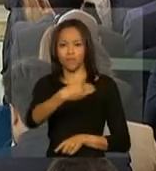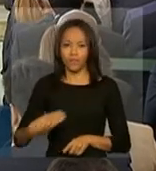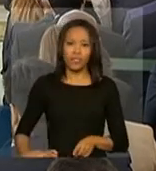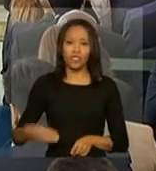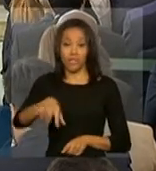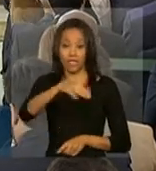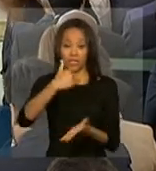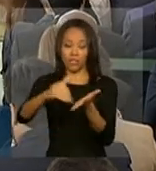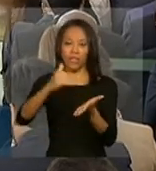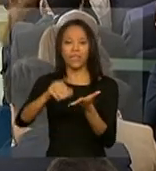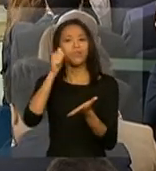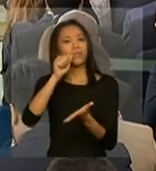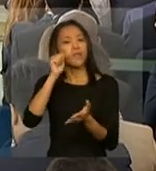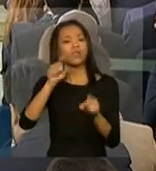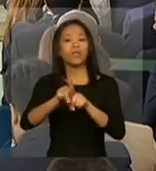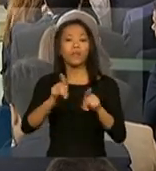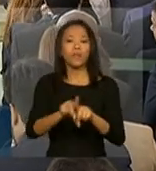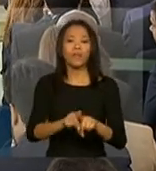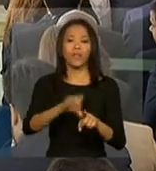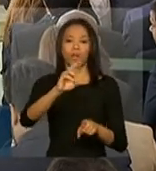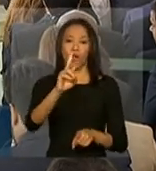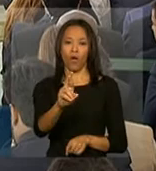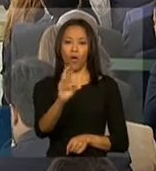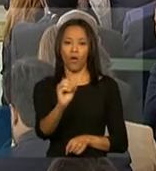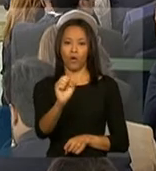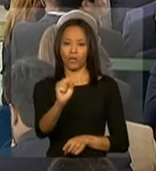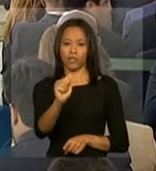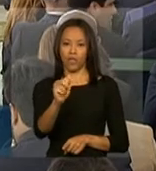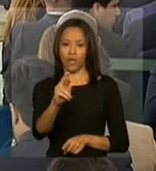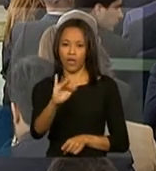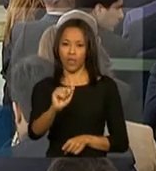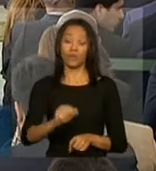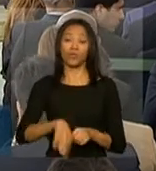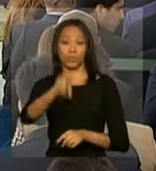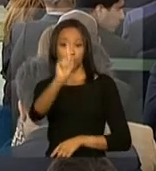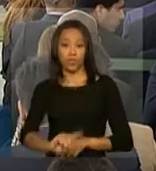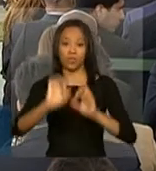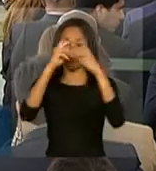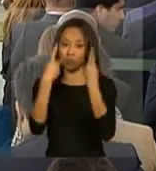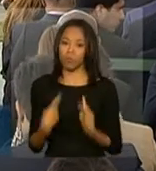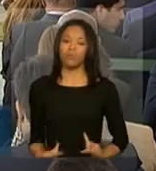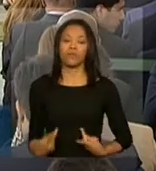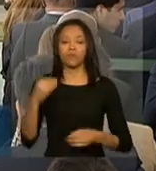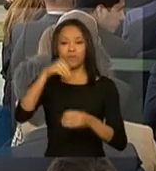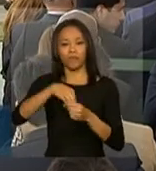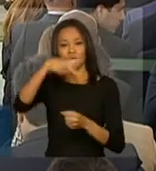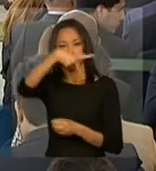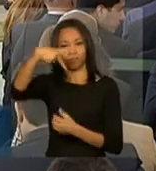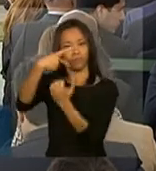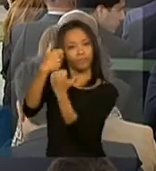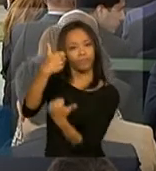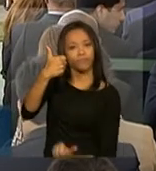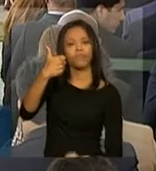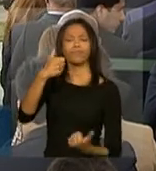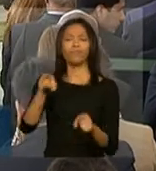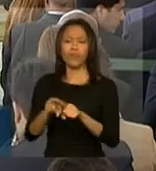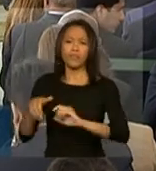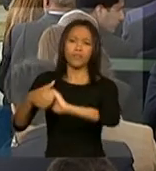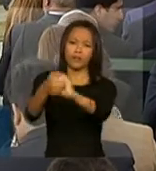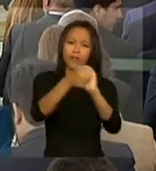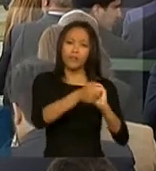Mulheres, Maria do Rosário, ministro de Estado-chefe da Secretaria de Direitos Humanos da Presidente da República. Queria saudar os senhores e senhoras